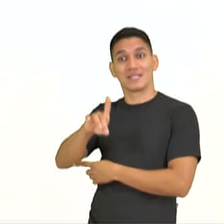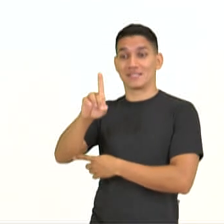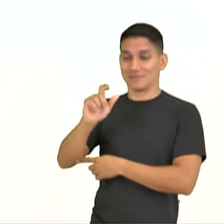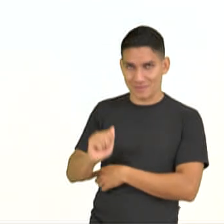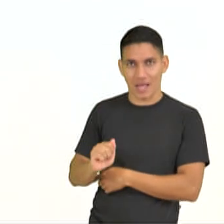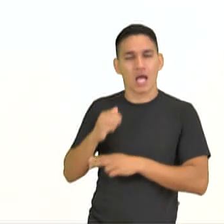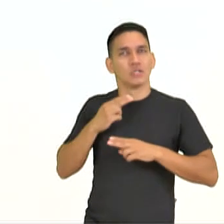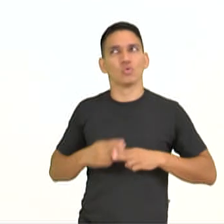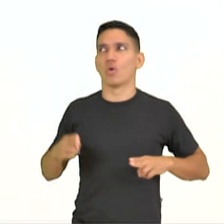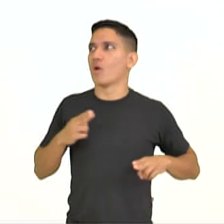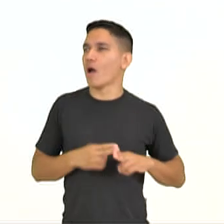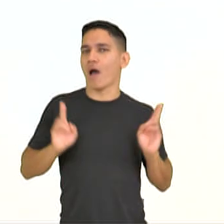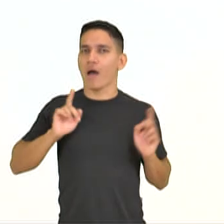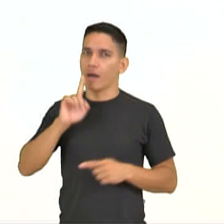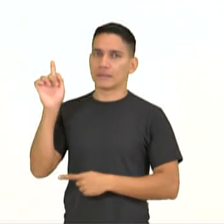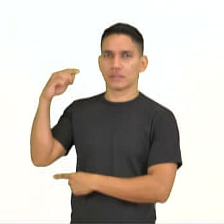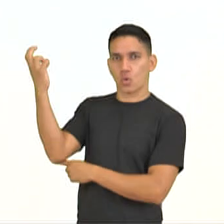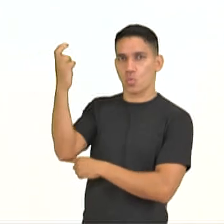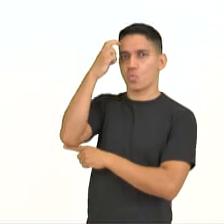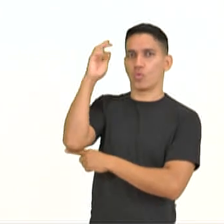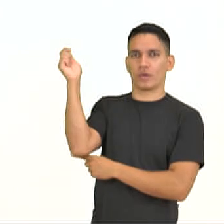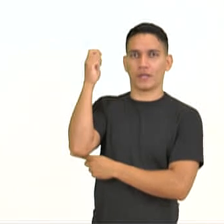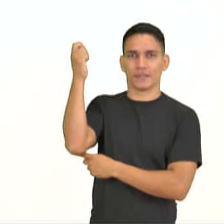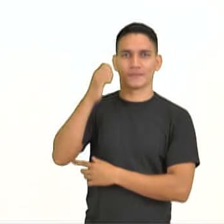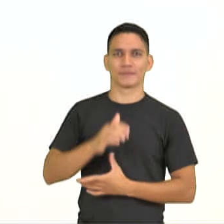da cultura gaúcha.